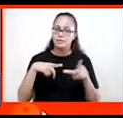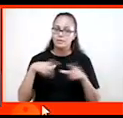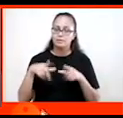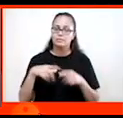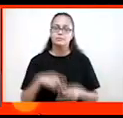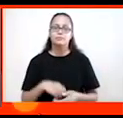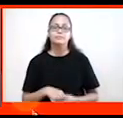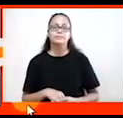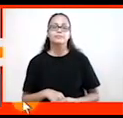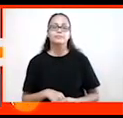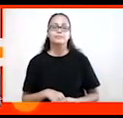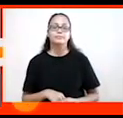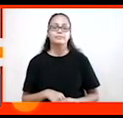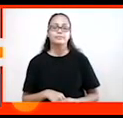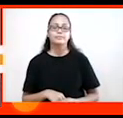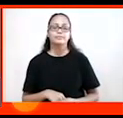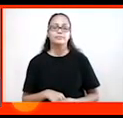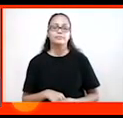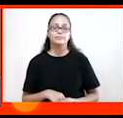certo?